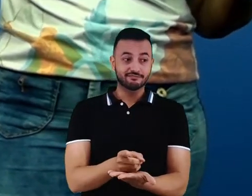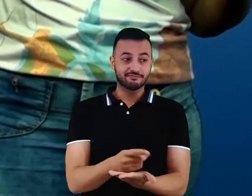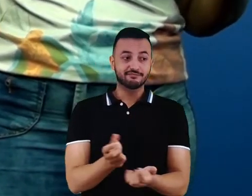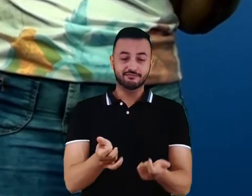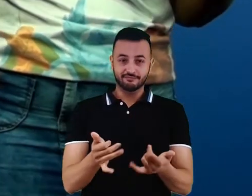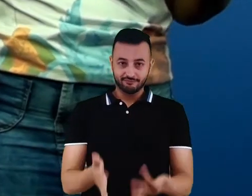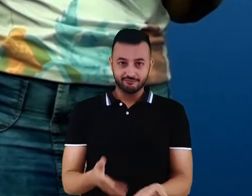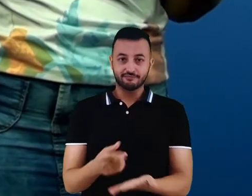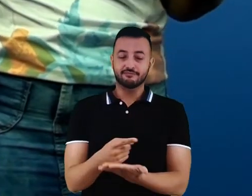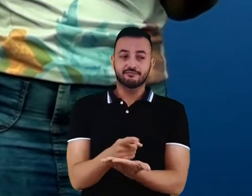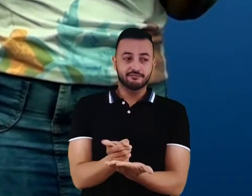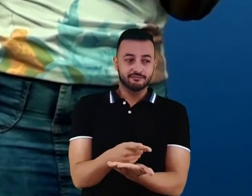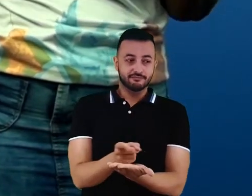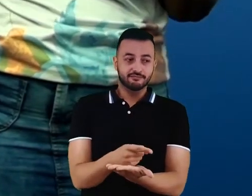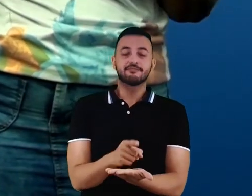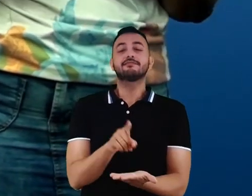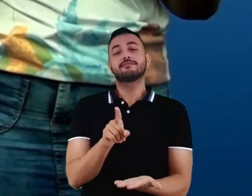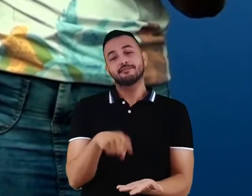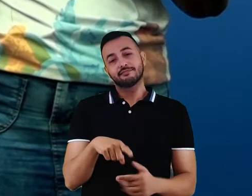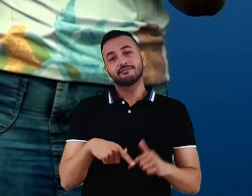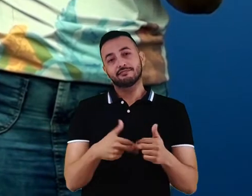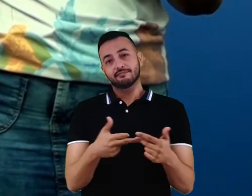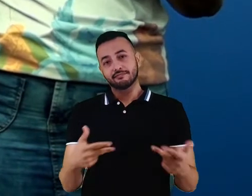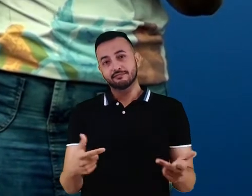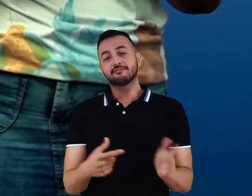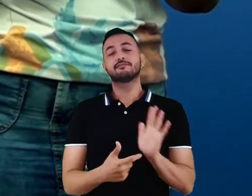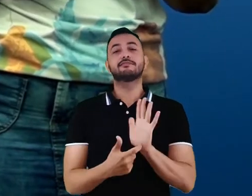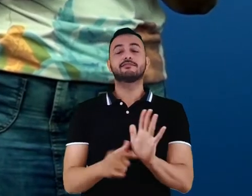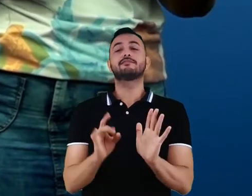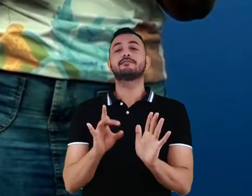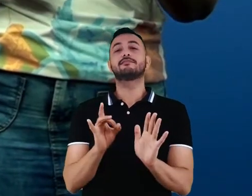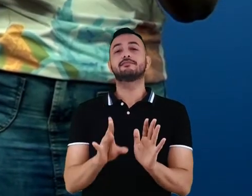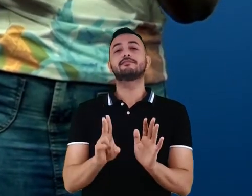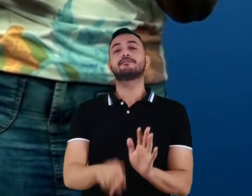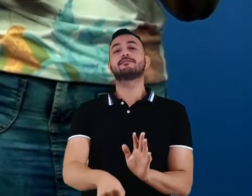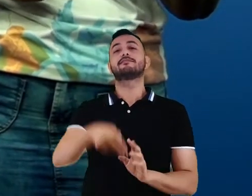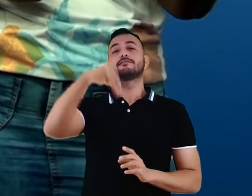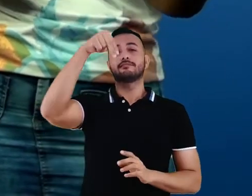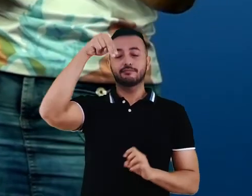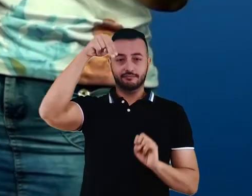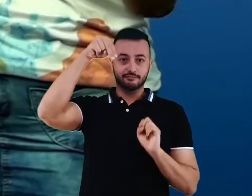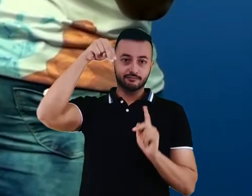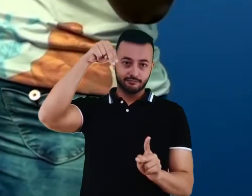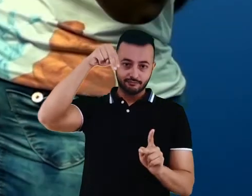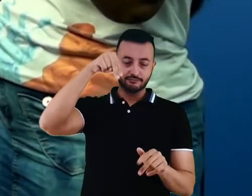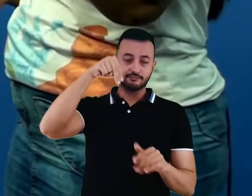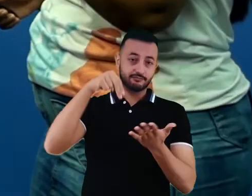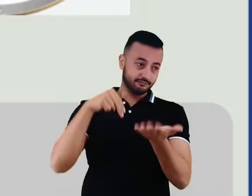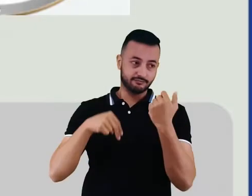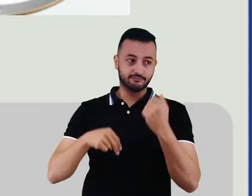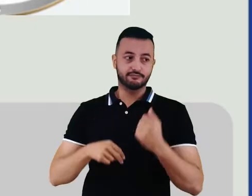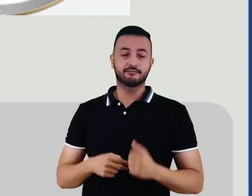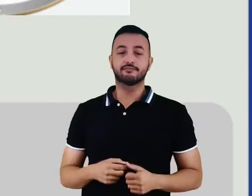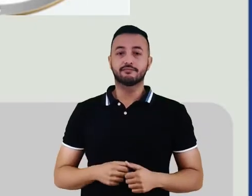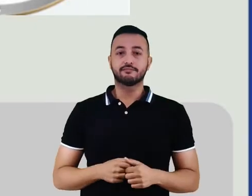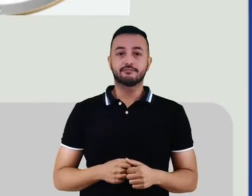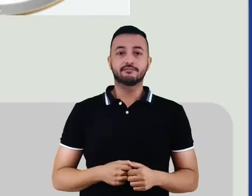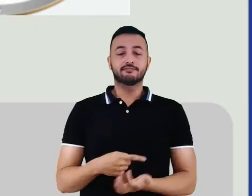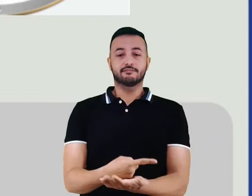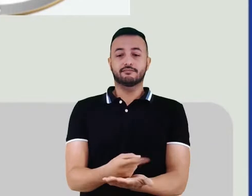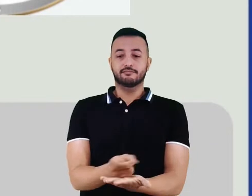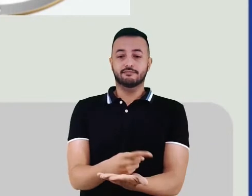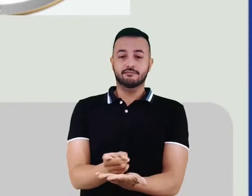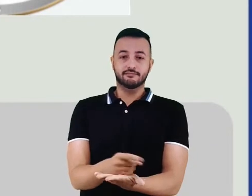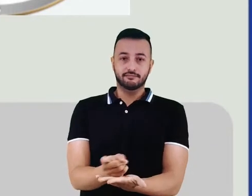A bússola é um instrumento que ele aponta só para o norte, ok? Então vem cá. A